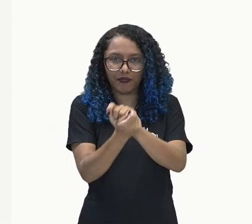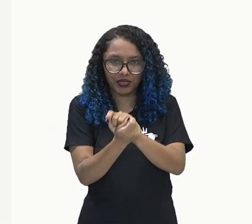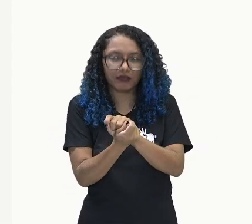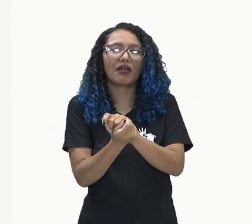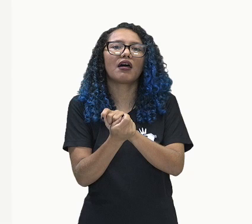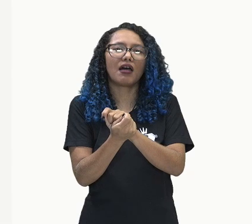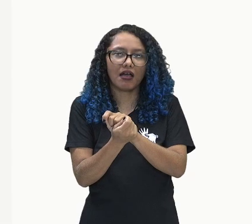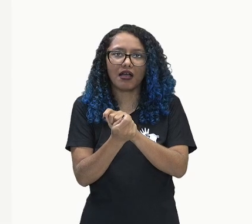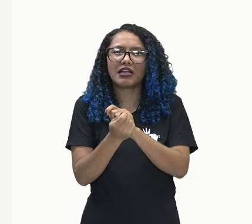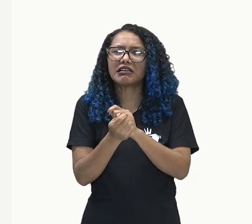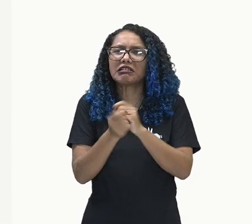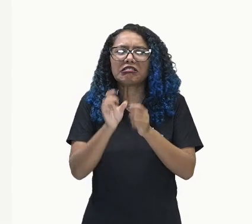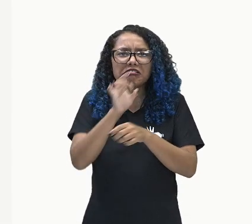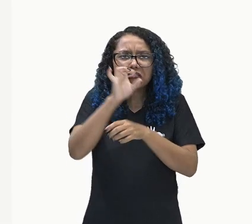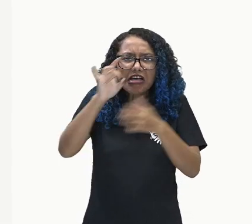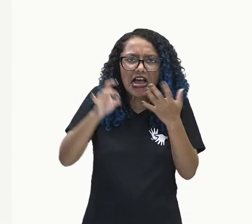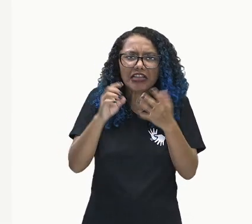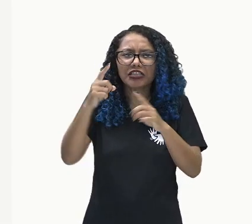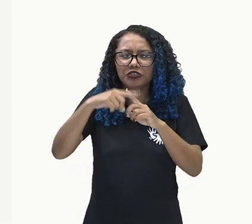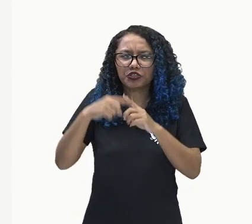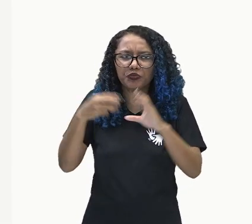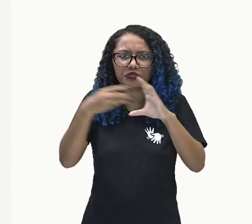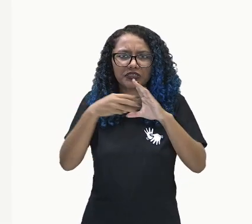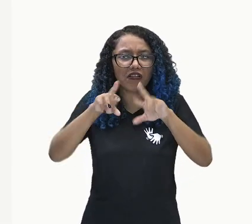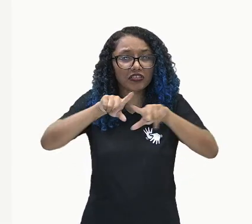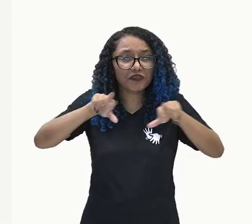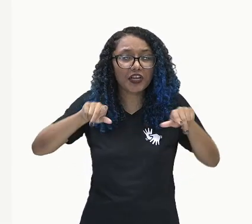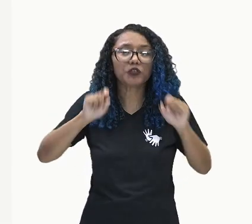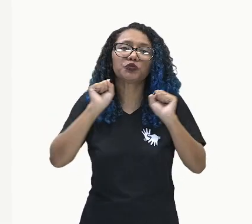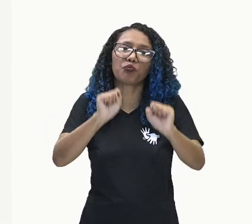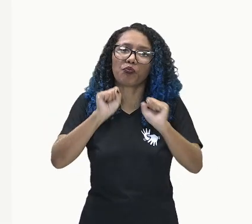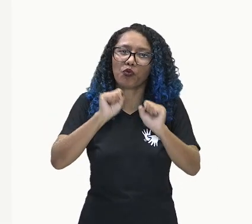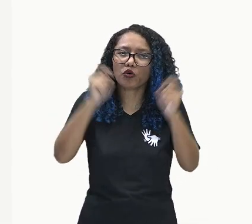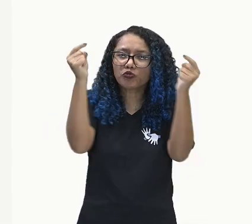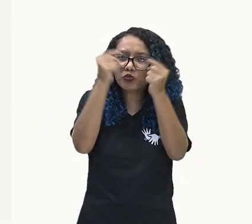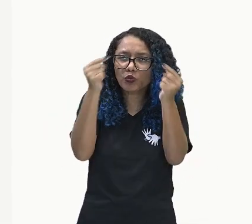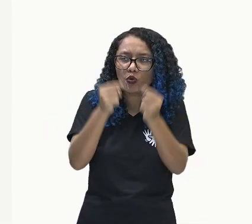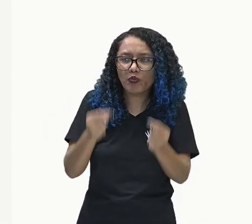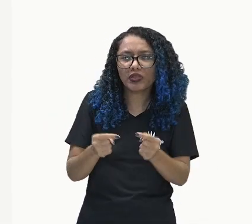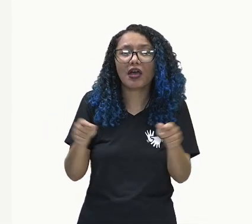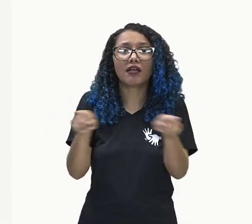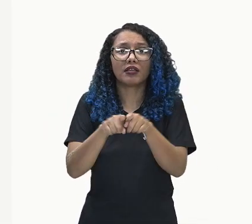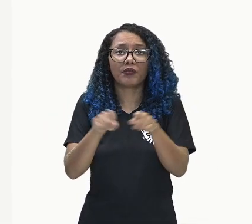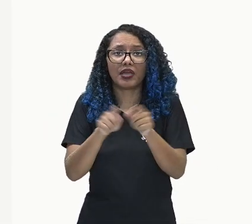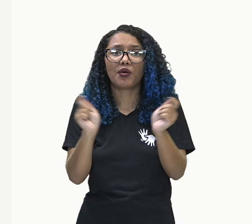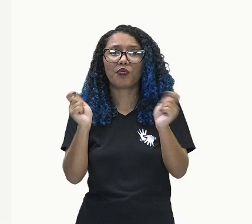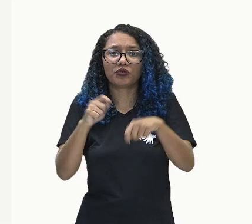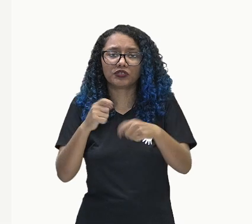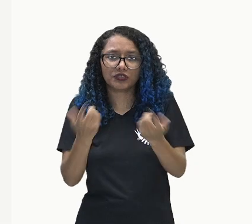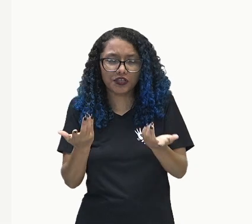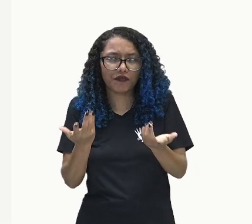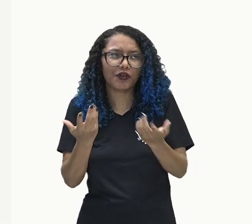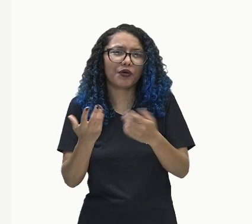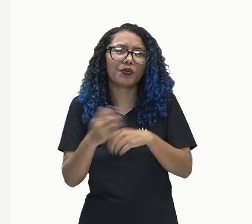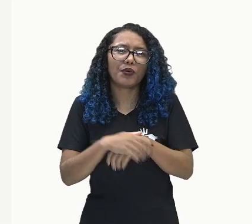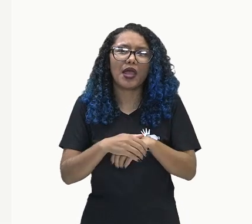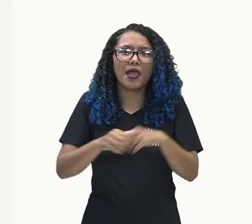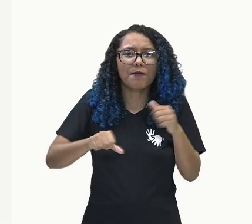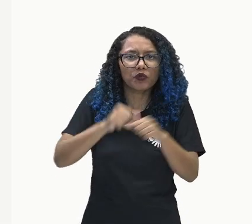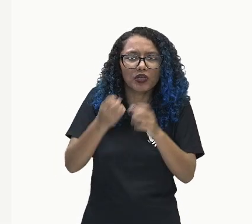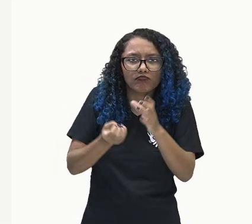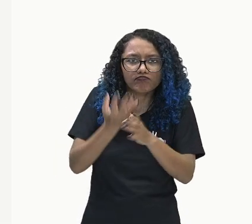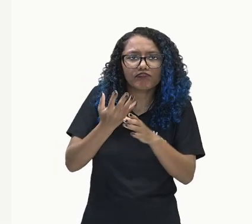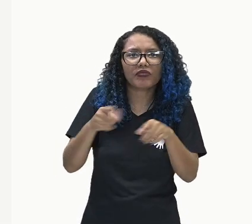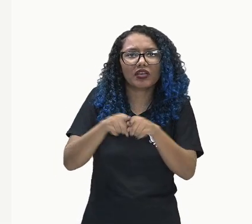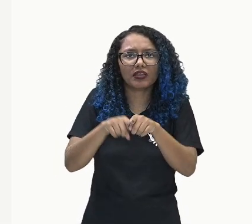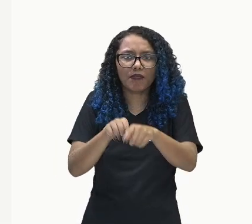em diferentes tipos de células especializadas. Elas têm grande potencial para regeneração também e reparo de